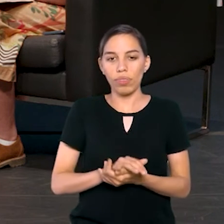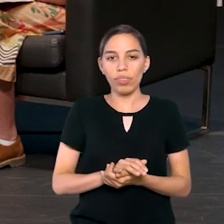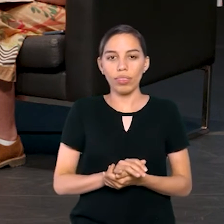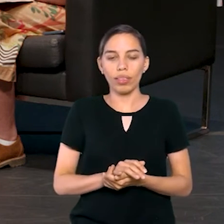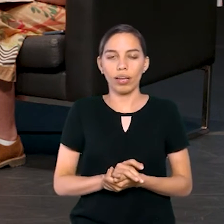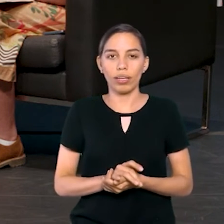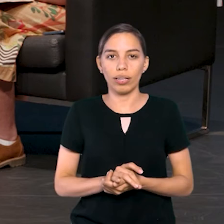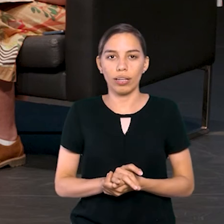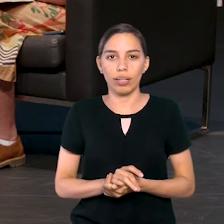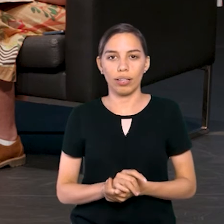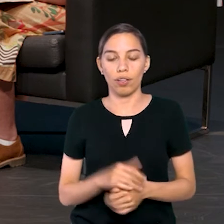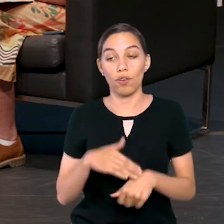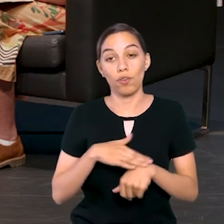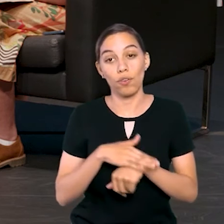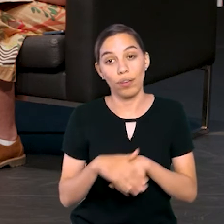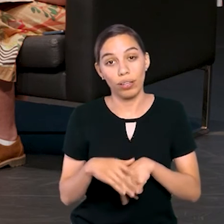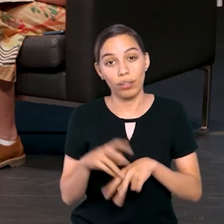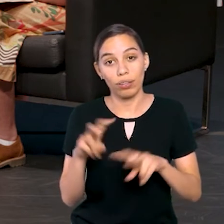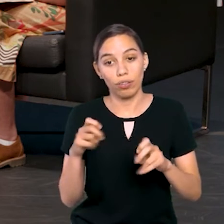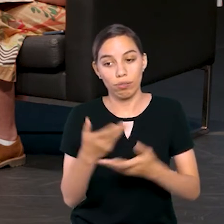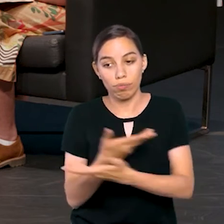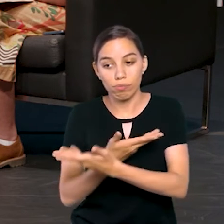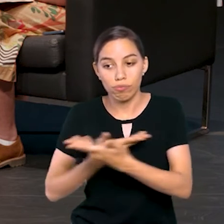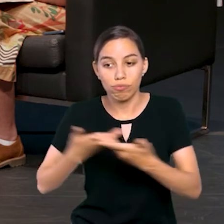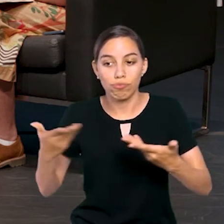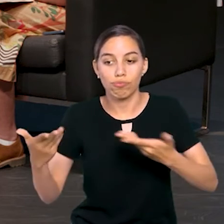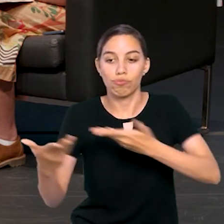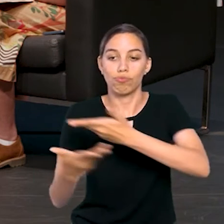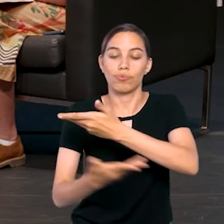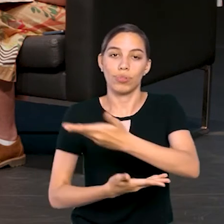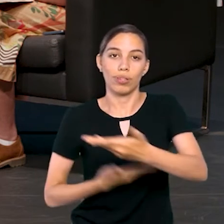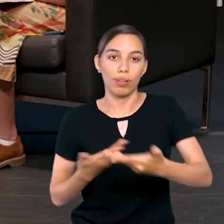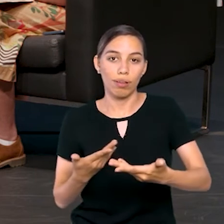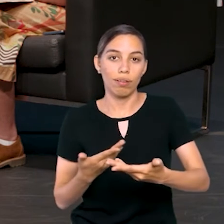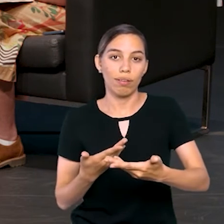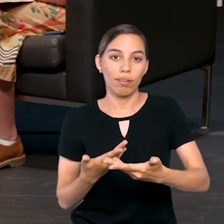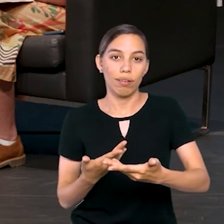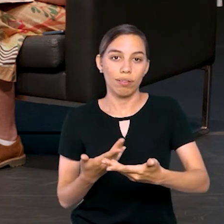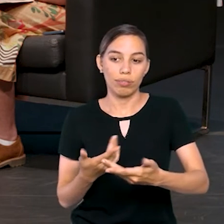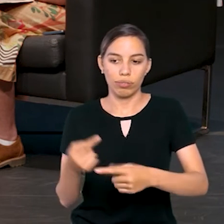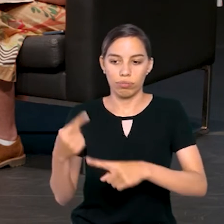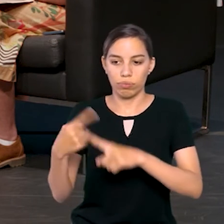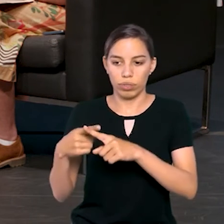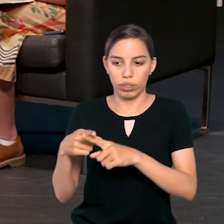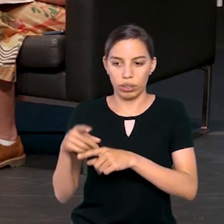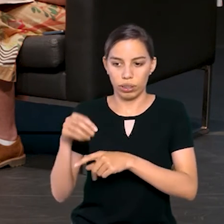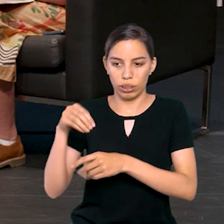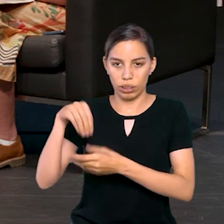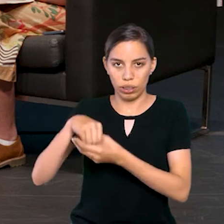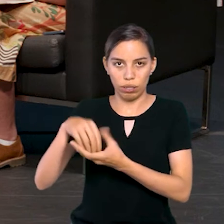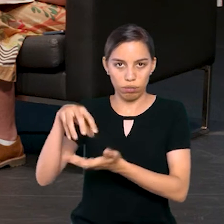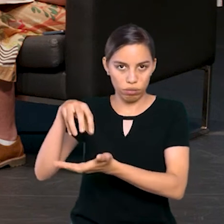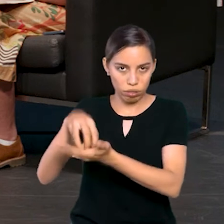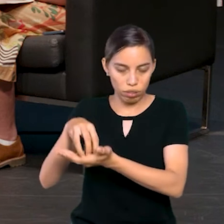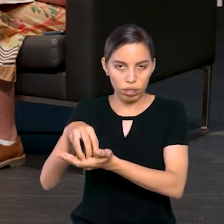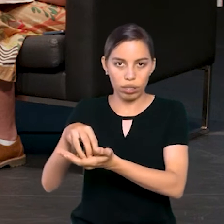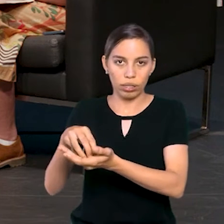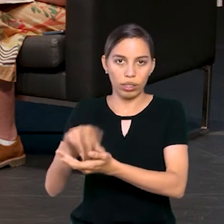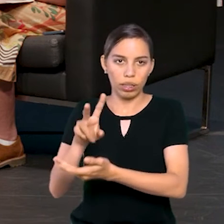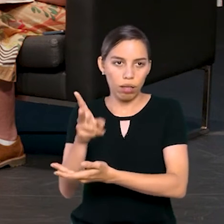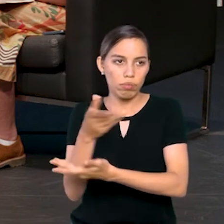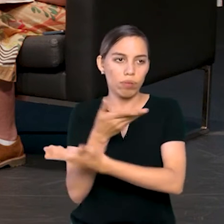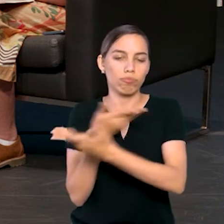Eu estava falando agora bastante dessa dimensão coletiva, né? Nossos cantos sempre são coletivos. E como a gente falou bastante aqui